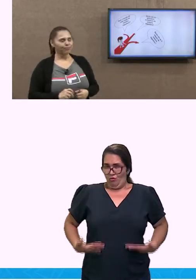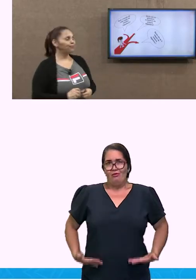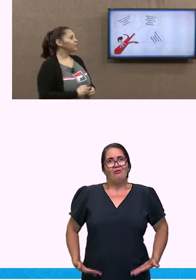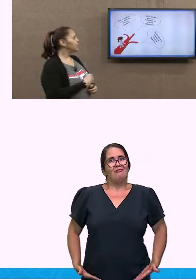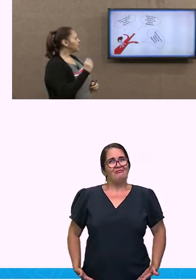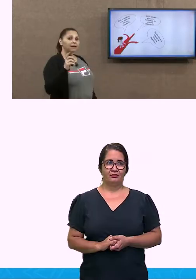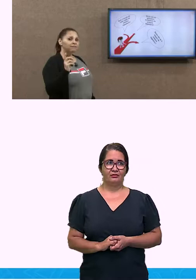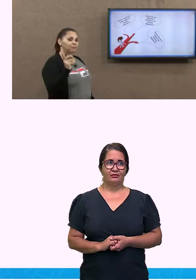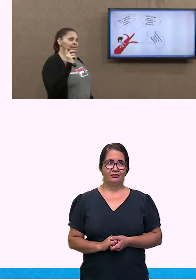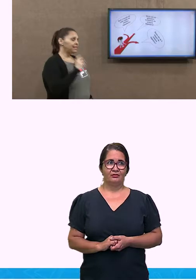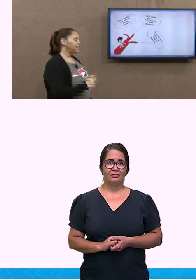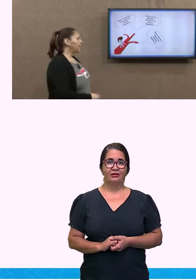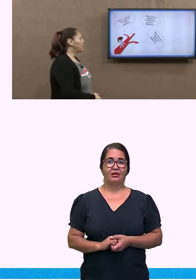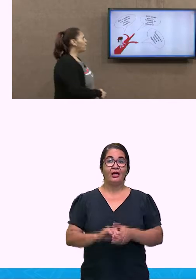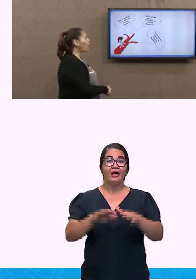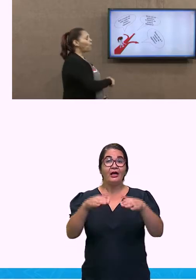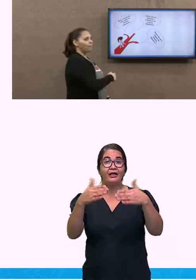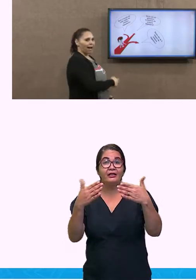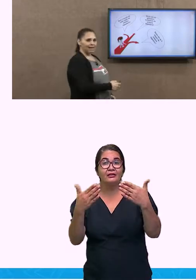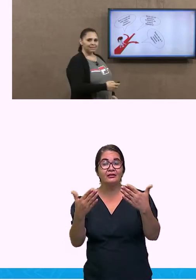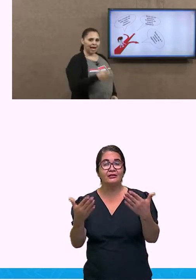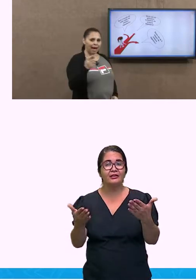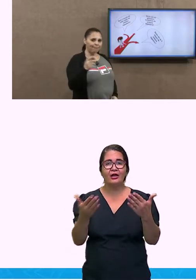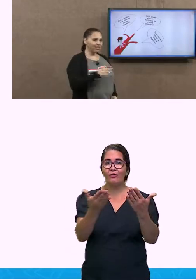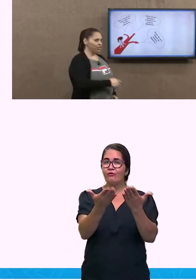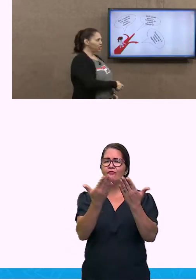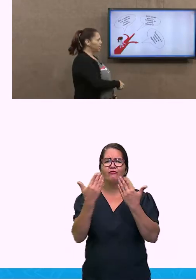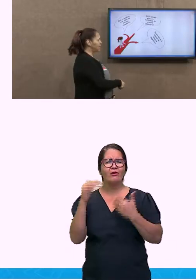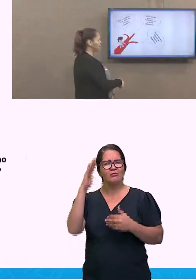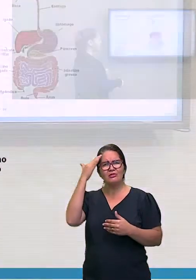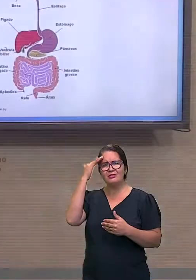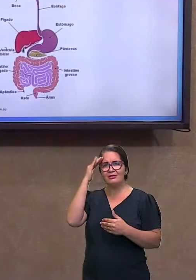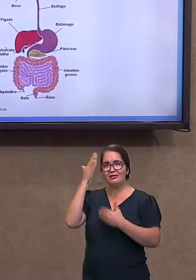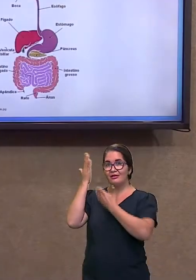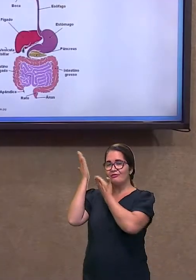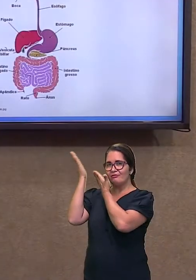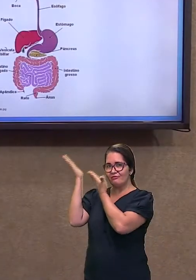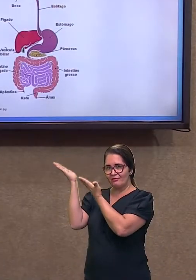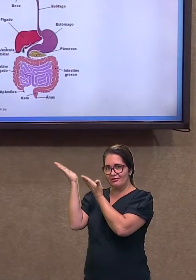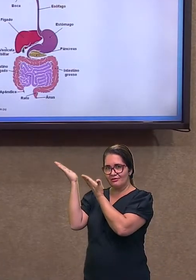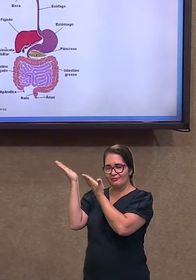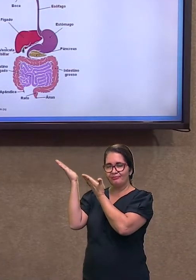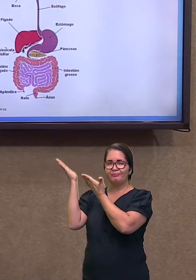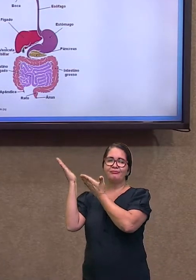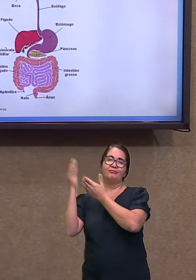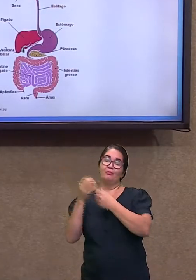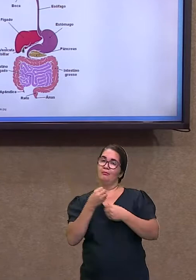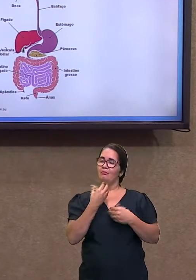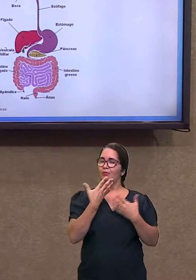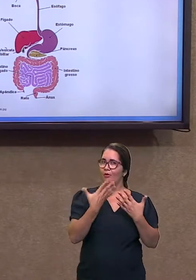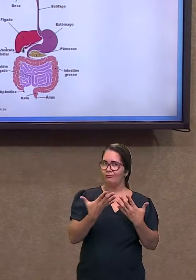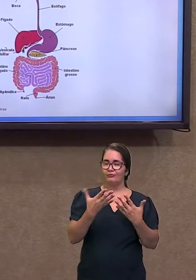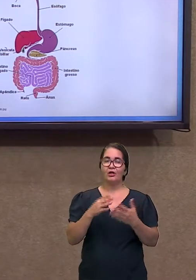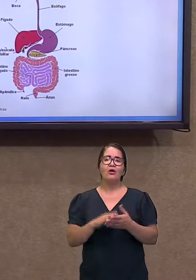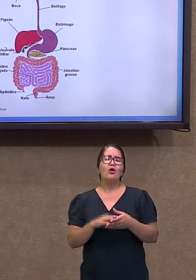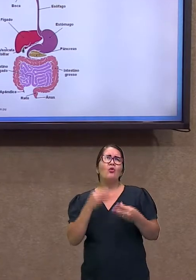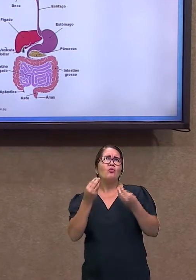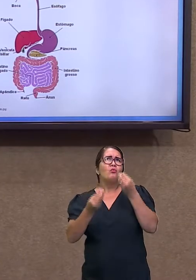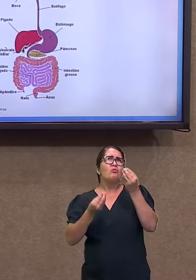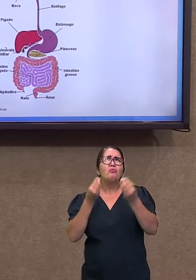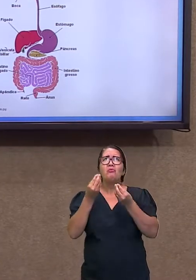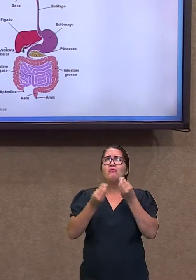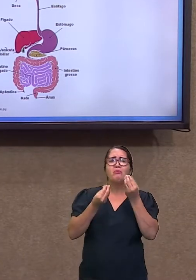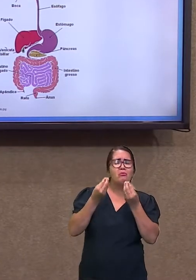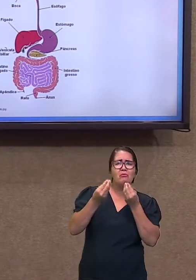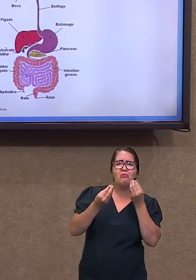corpo? Vamos entender um pouco mais a partir de aqui. Bom, como funciona